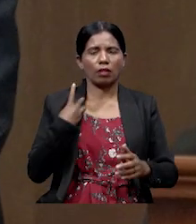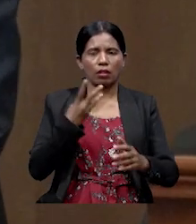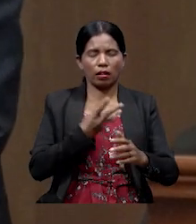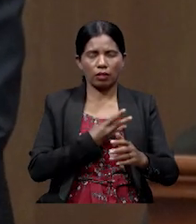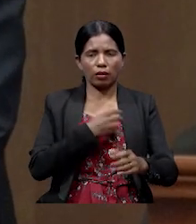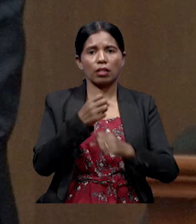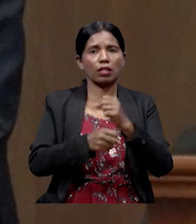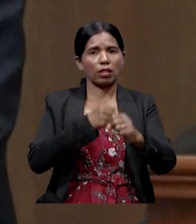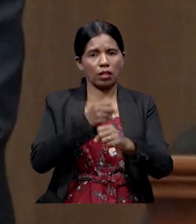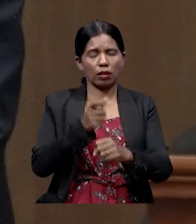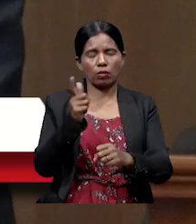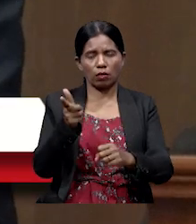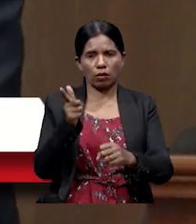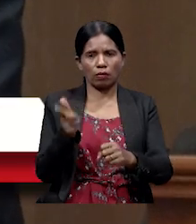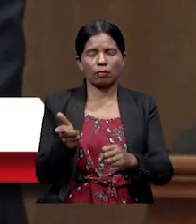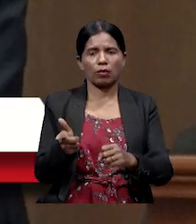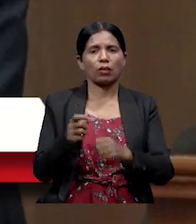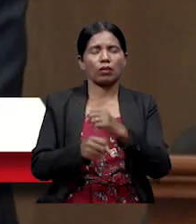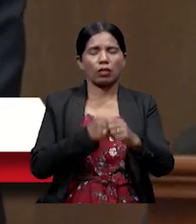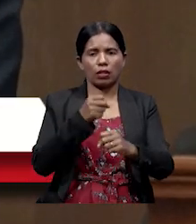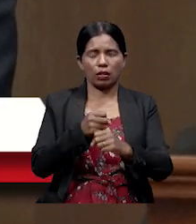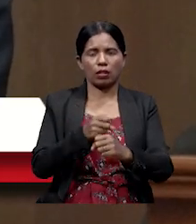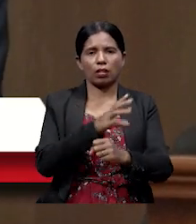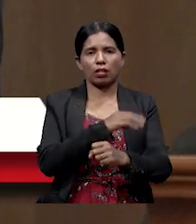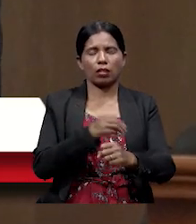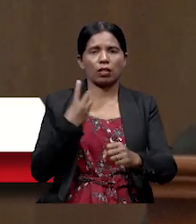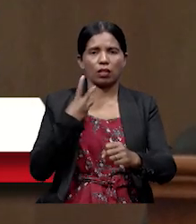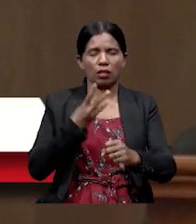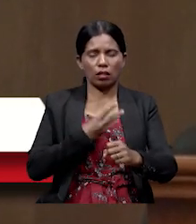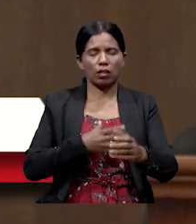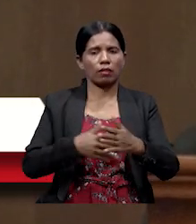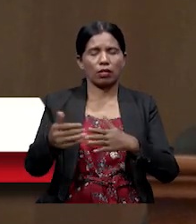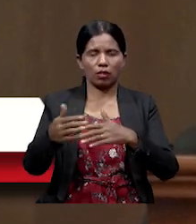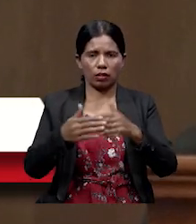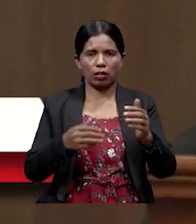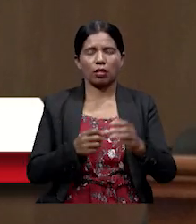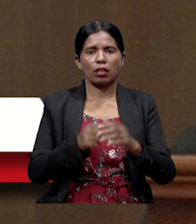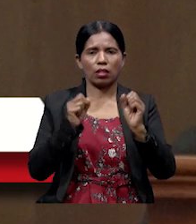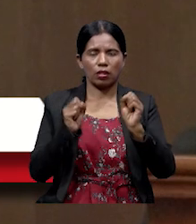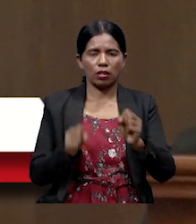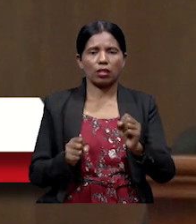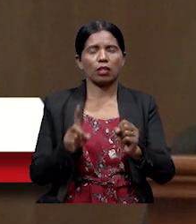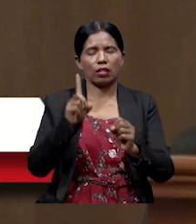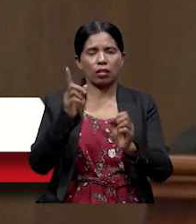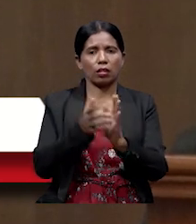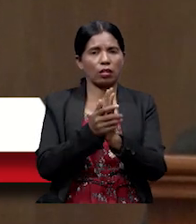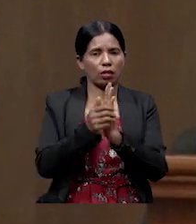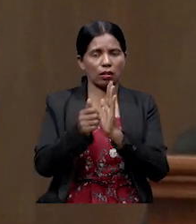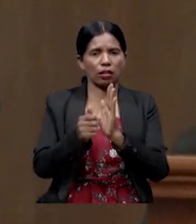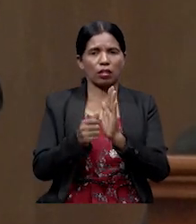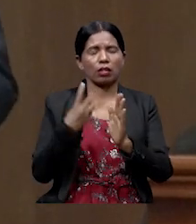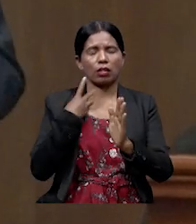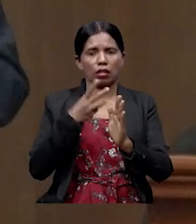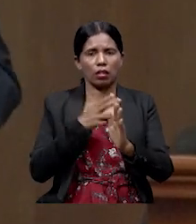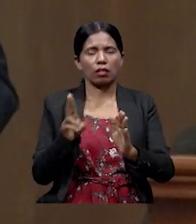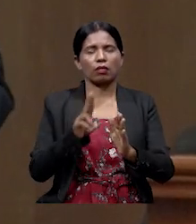20 anos, uma plasticidade, uma flexibilidade, uma capacidade de ajustamento que é